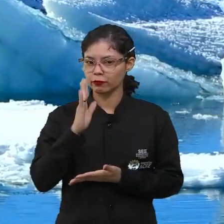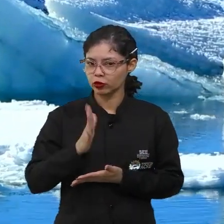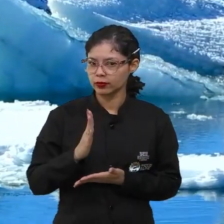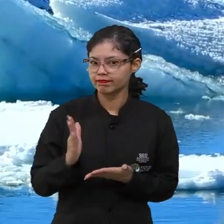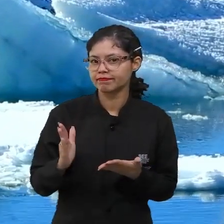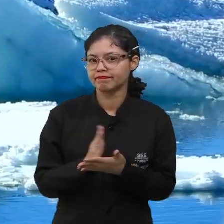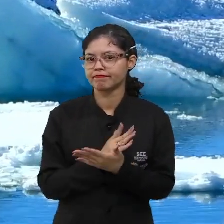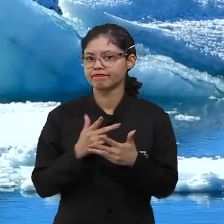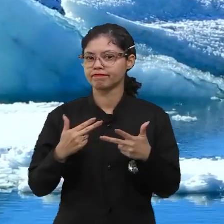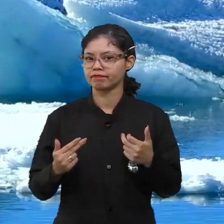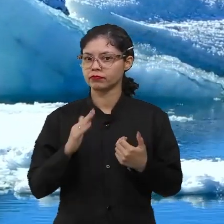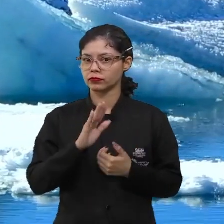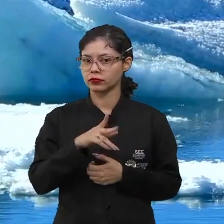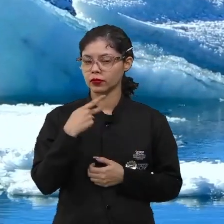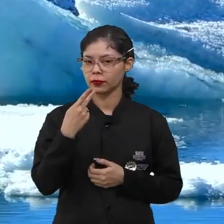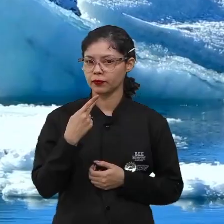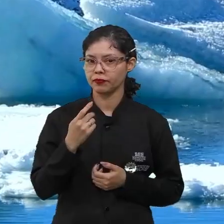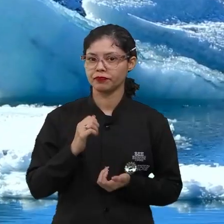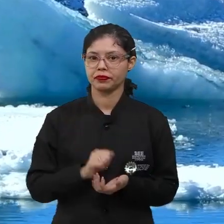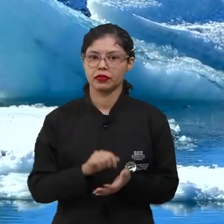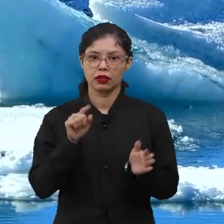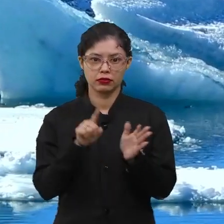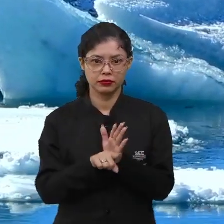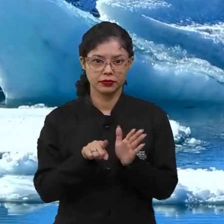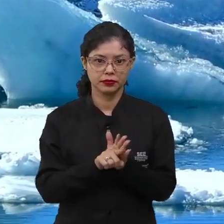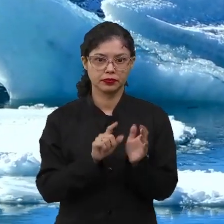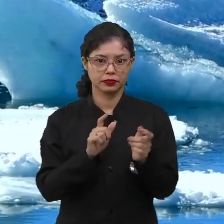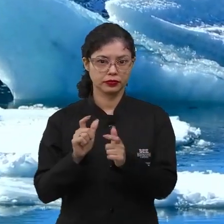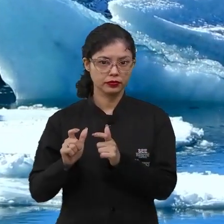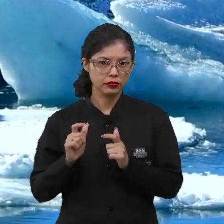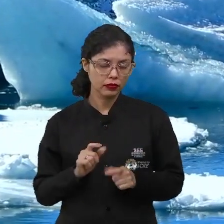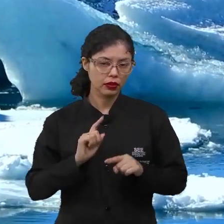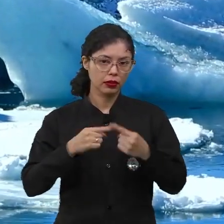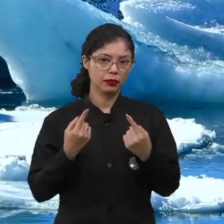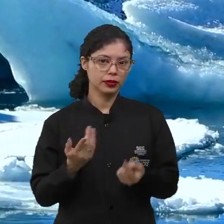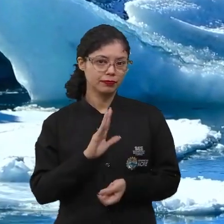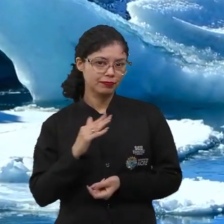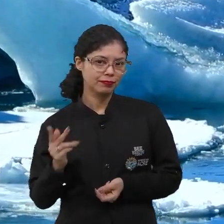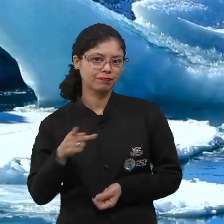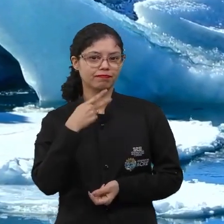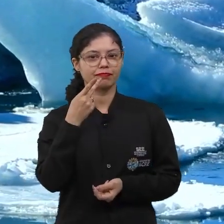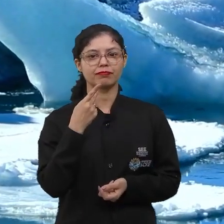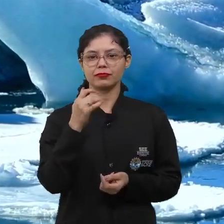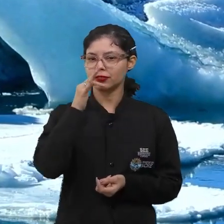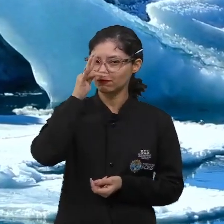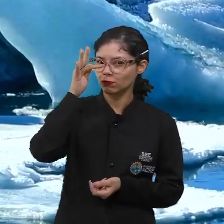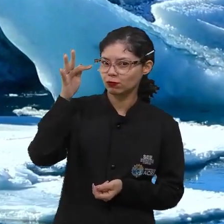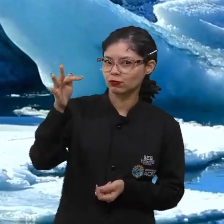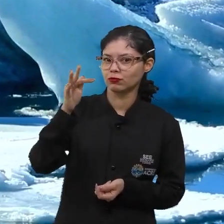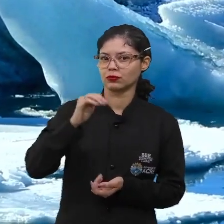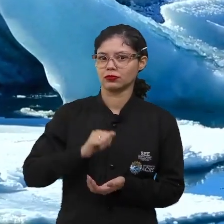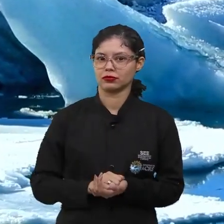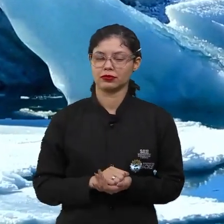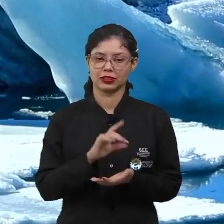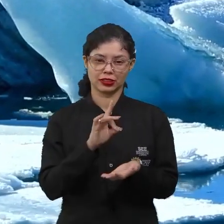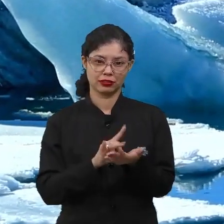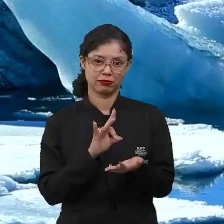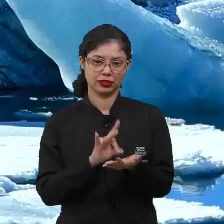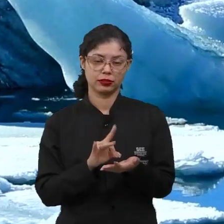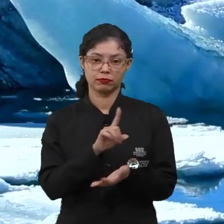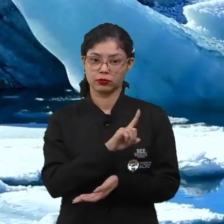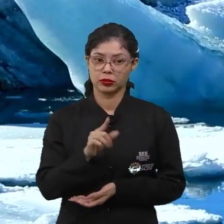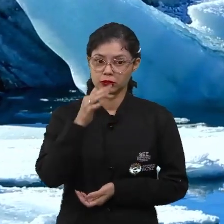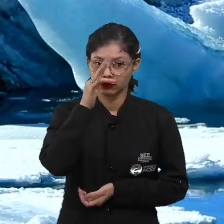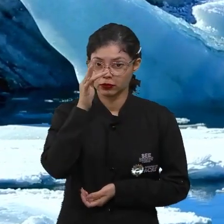algumas coisas aqui sobre as questões ambientais, mas quando falamos de tensões futuras, na verdade não